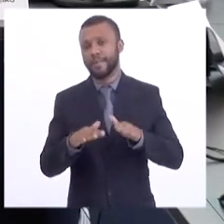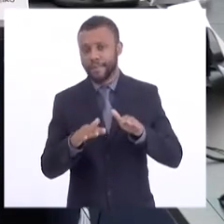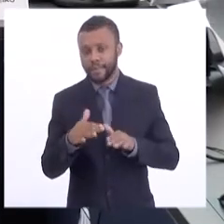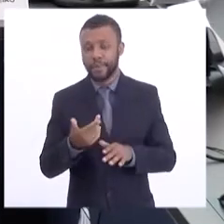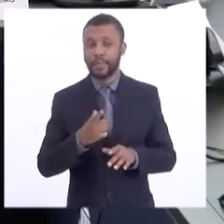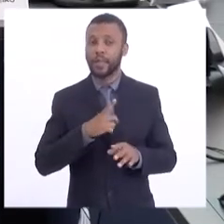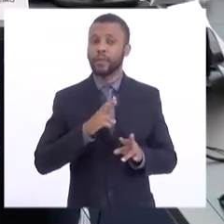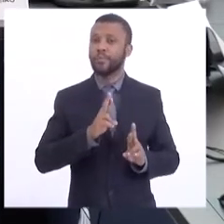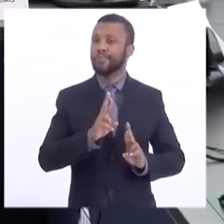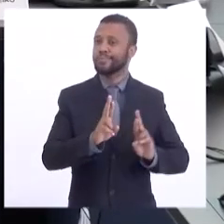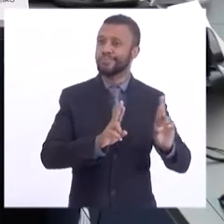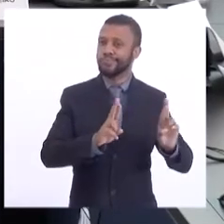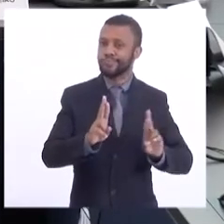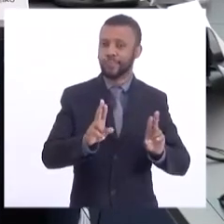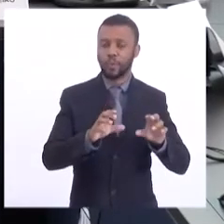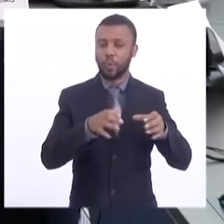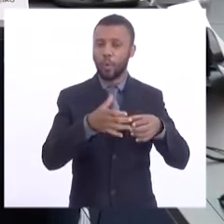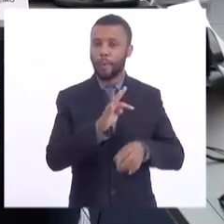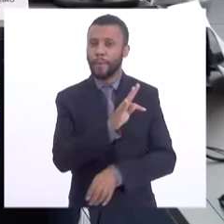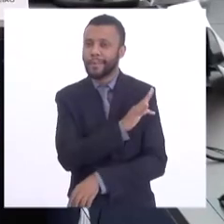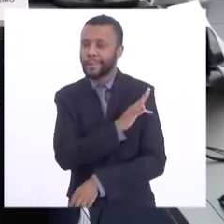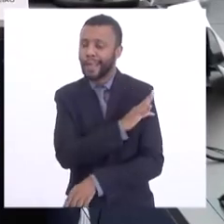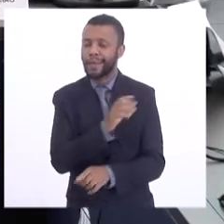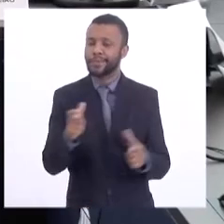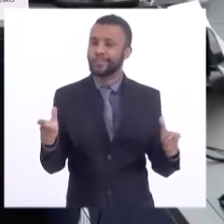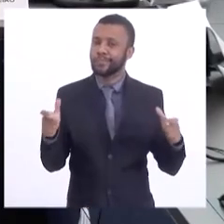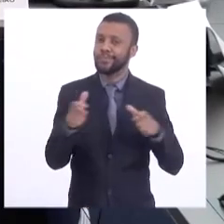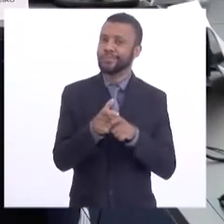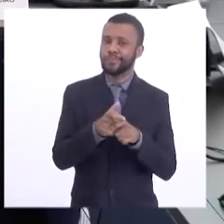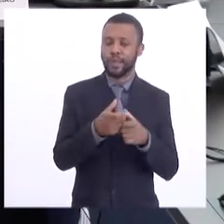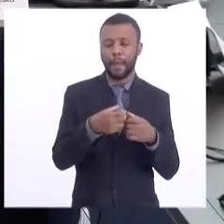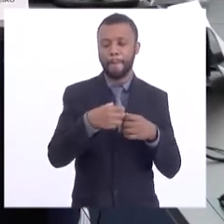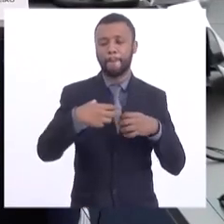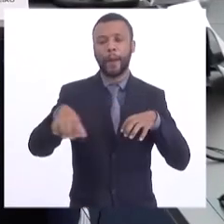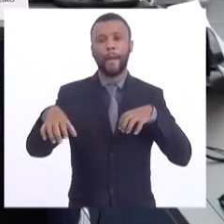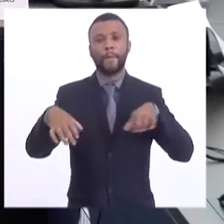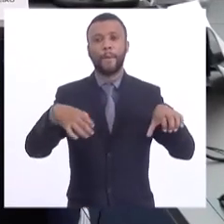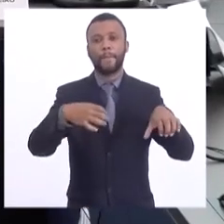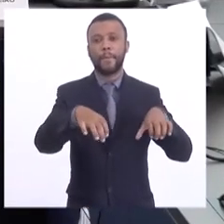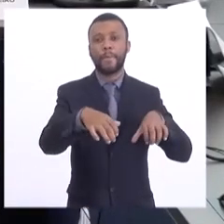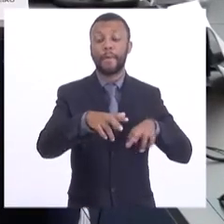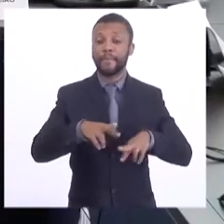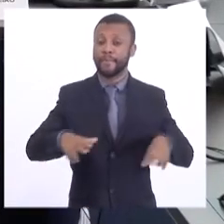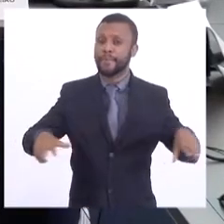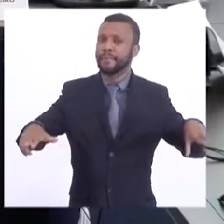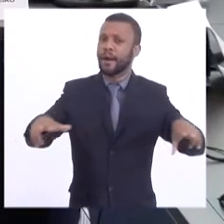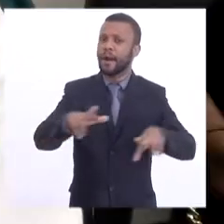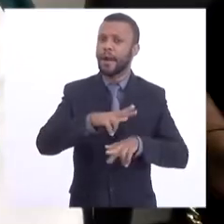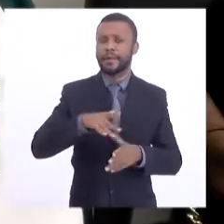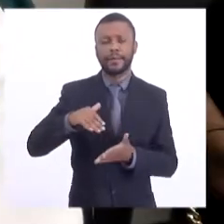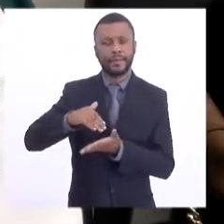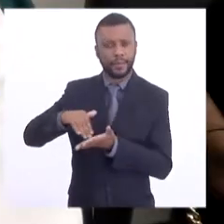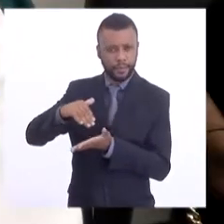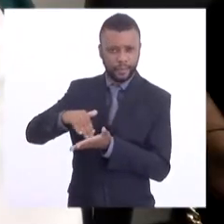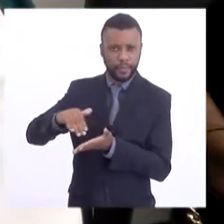hoje corpo técnico minimum distribuído para as mais diversas secretarias